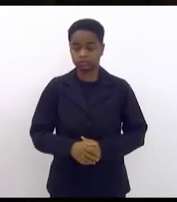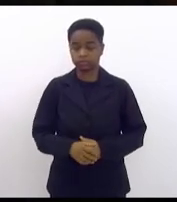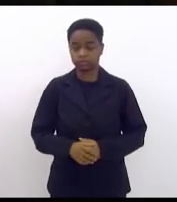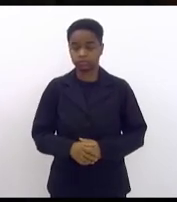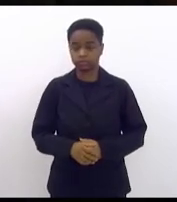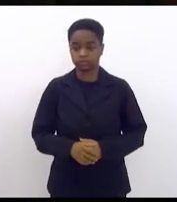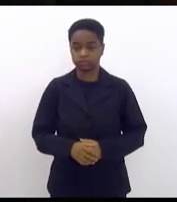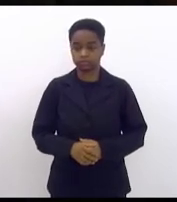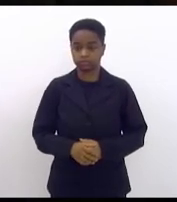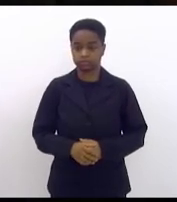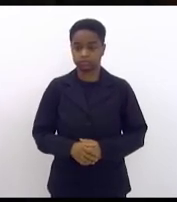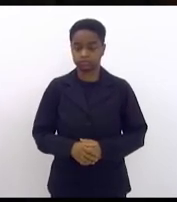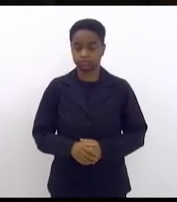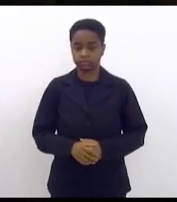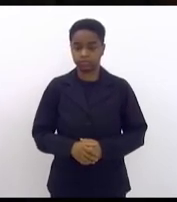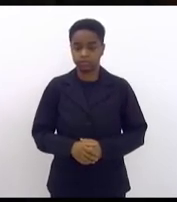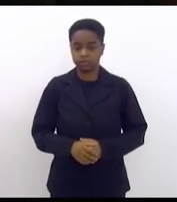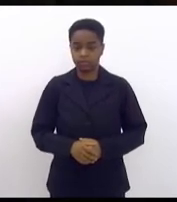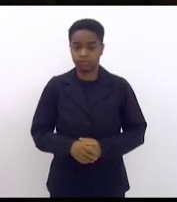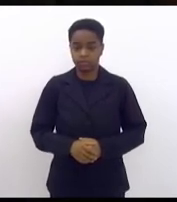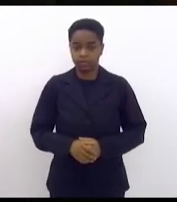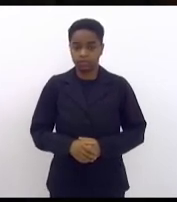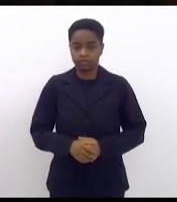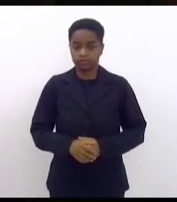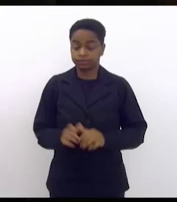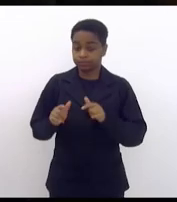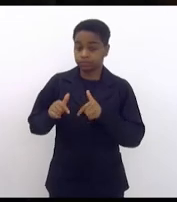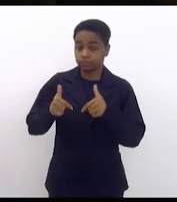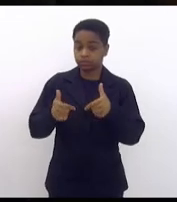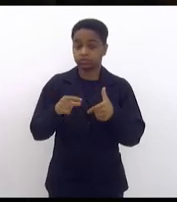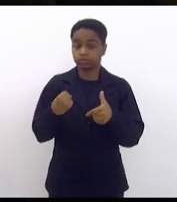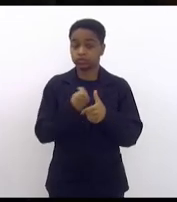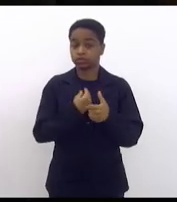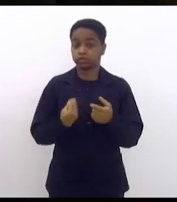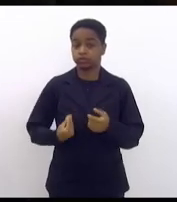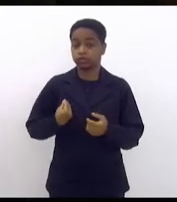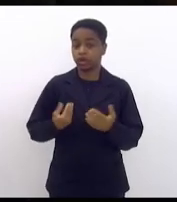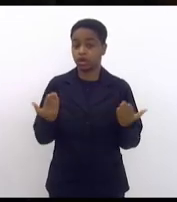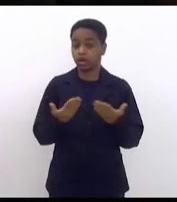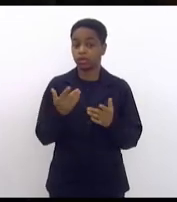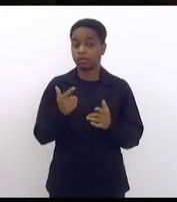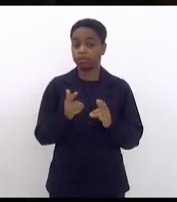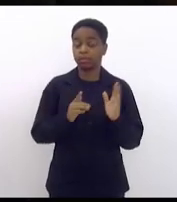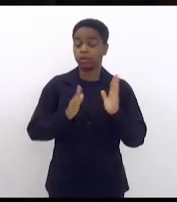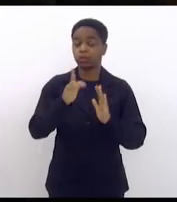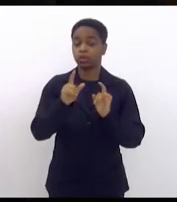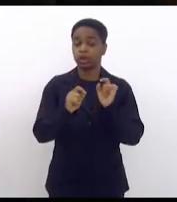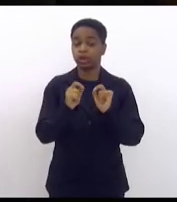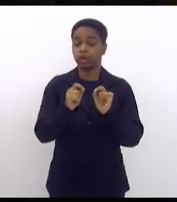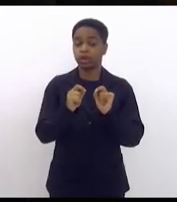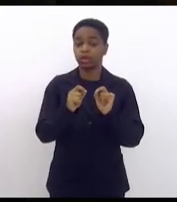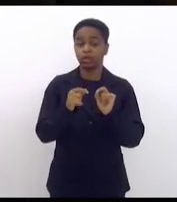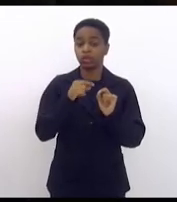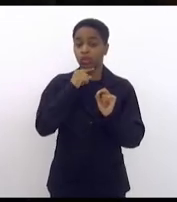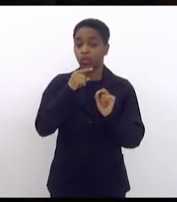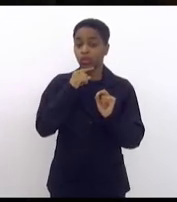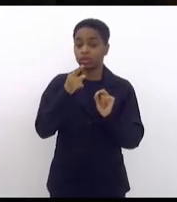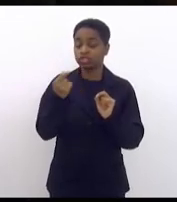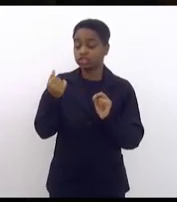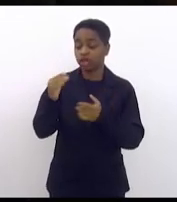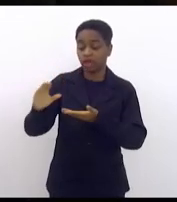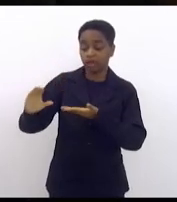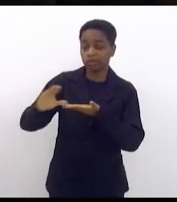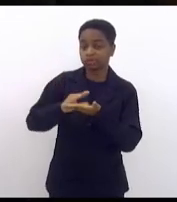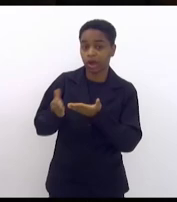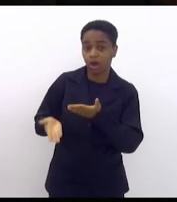nos colocou numa situação em que não incrementou as receitas e aumentou os gastos públicos de uma forma que